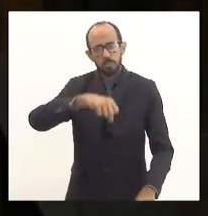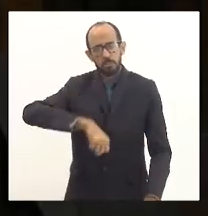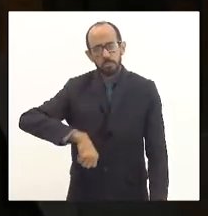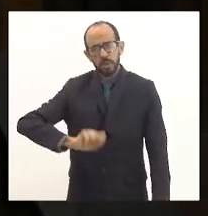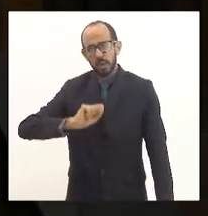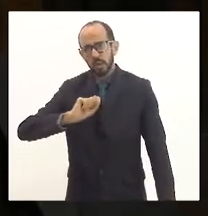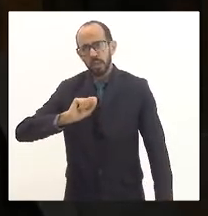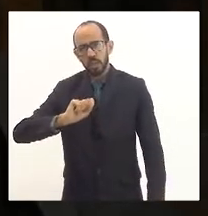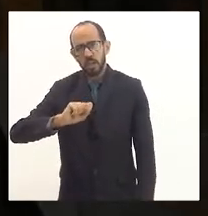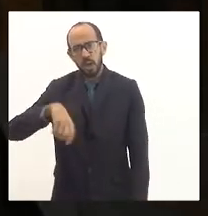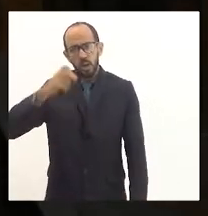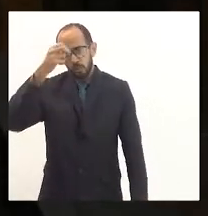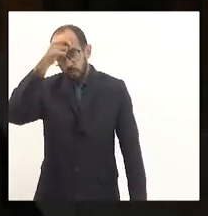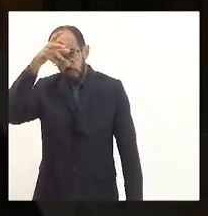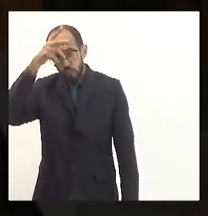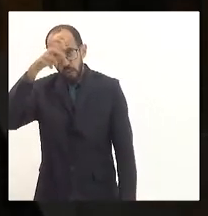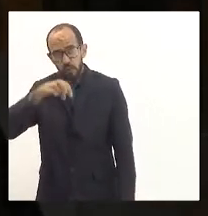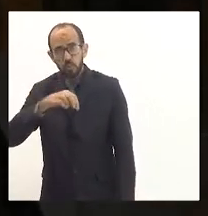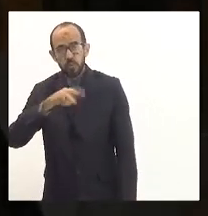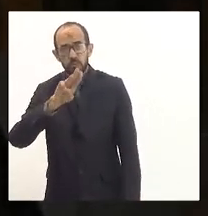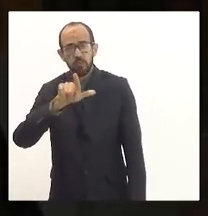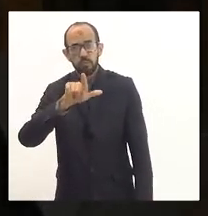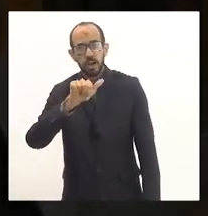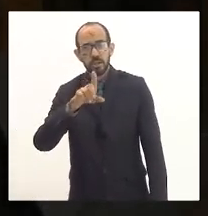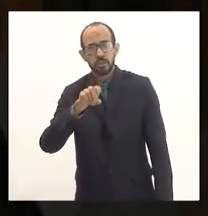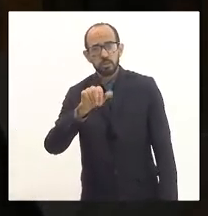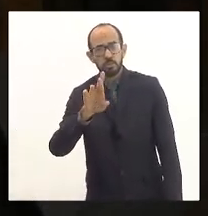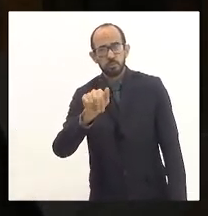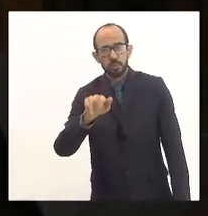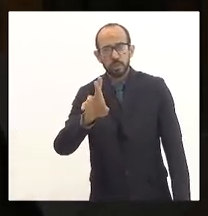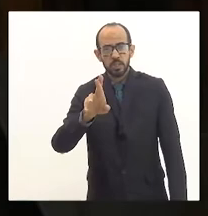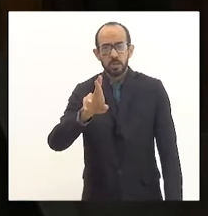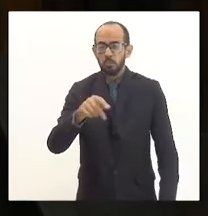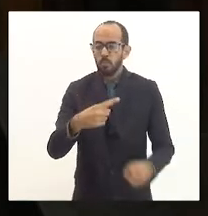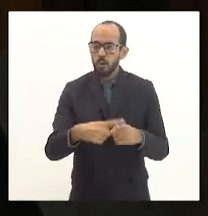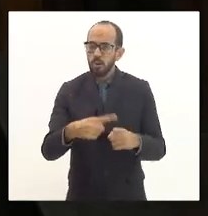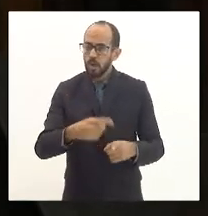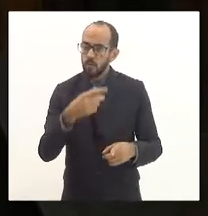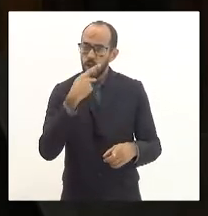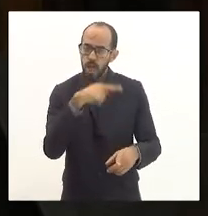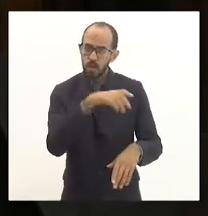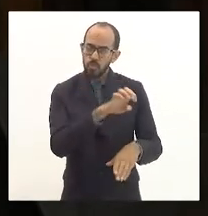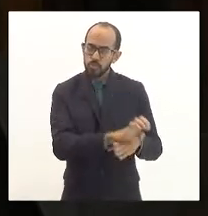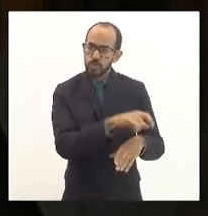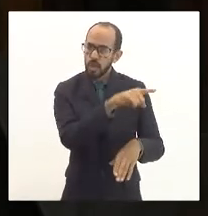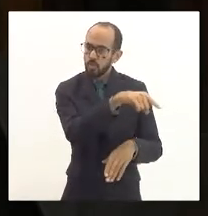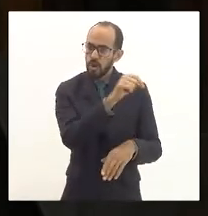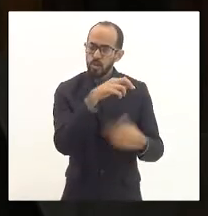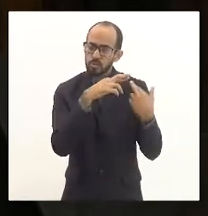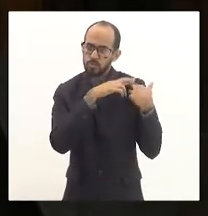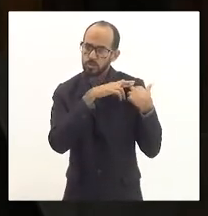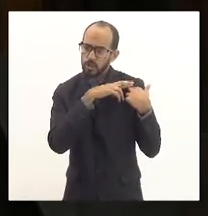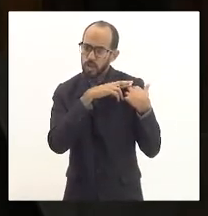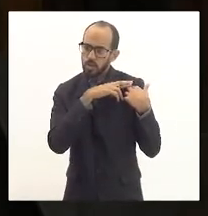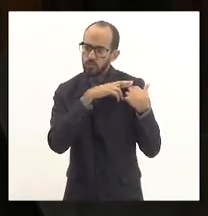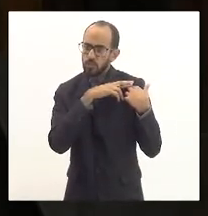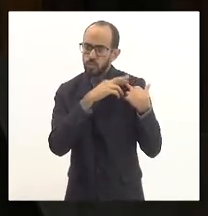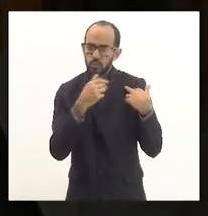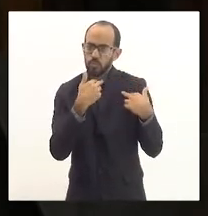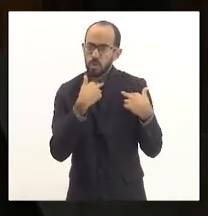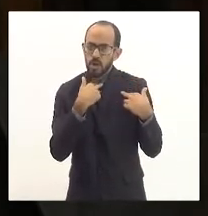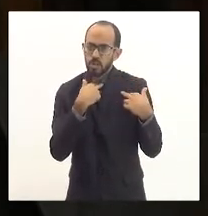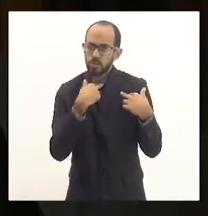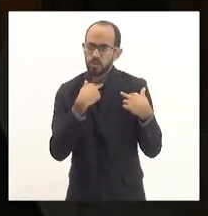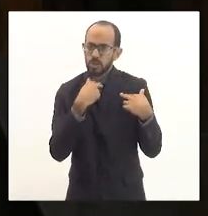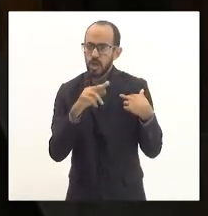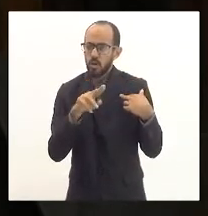porque jogar tudo nas costas no estado a inaceitável inadmissível e a UPA acaba ficando super